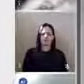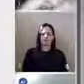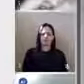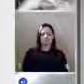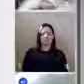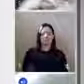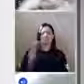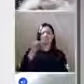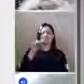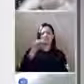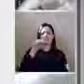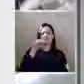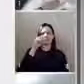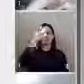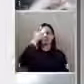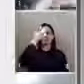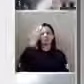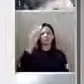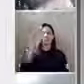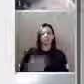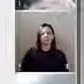Sim. Obrigado, obrigado.